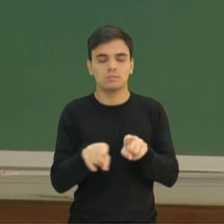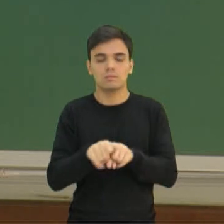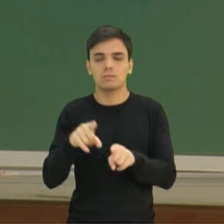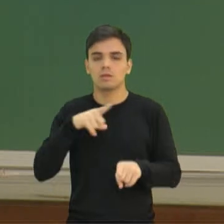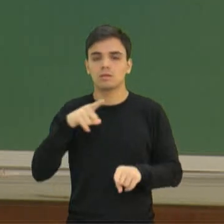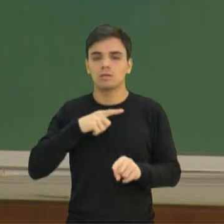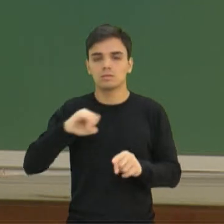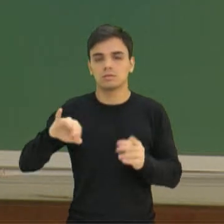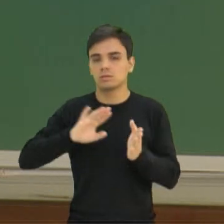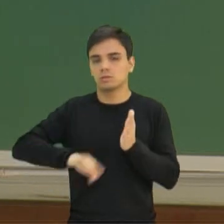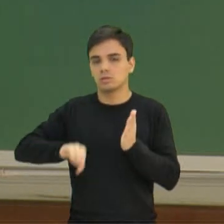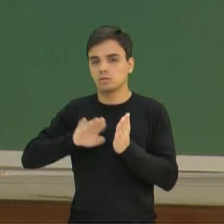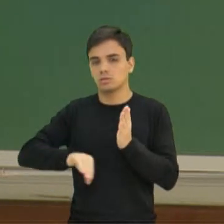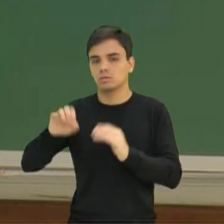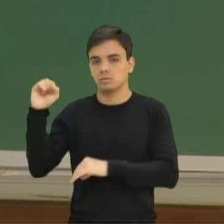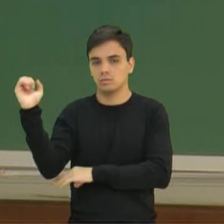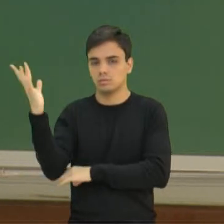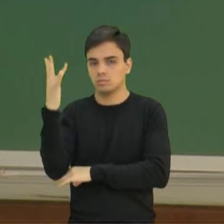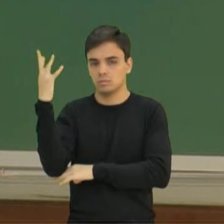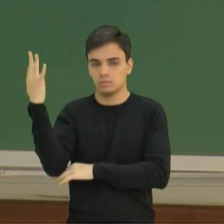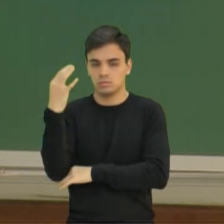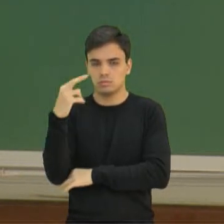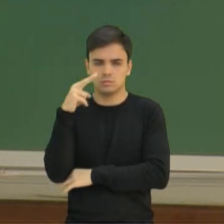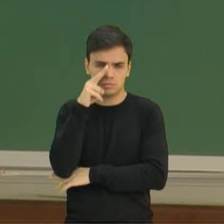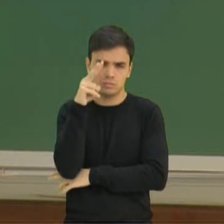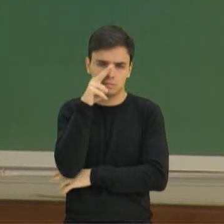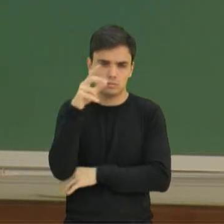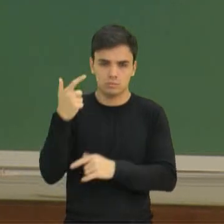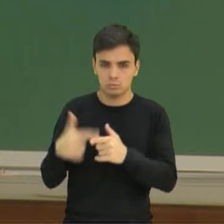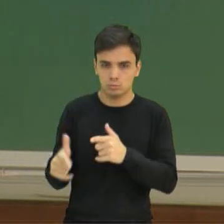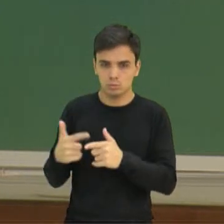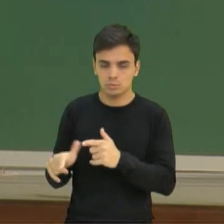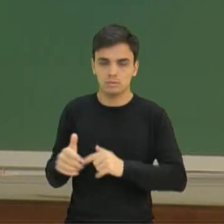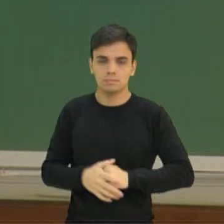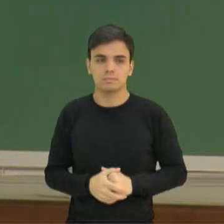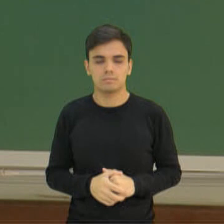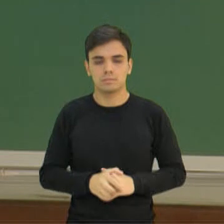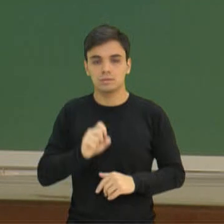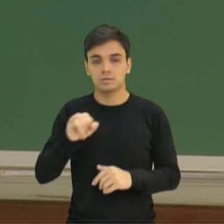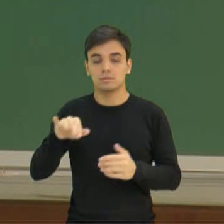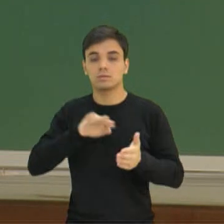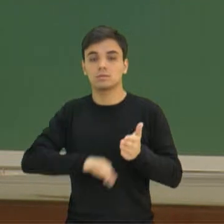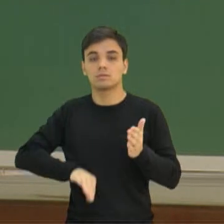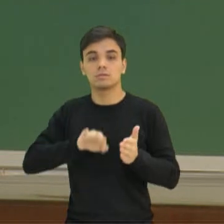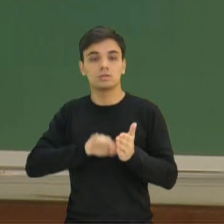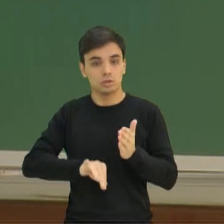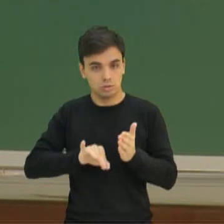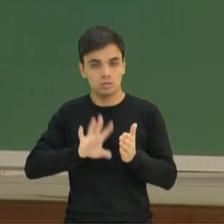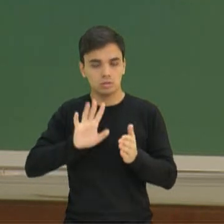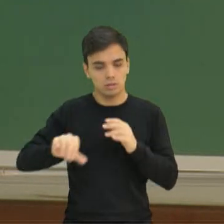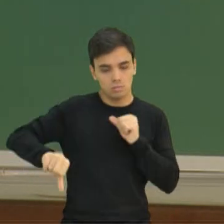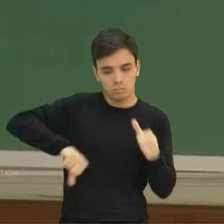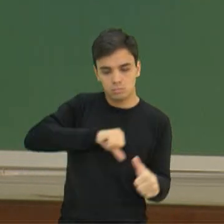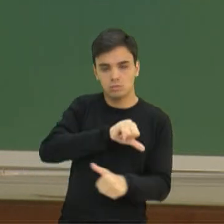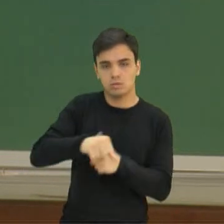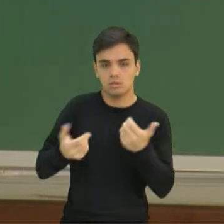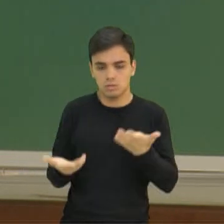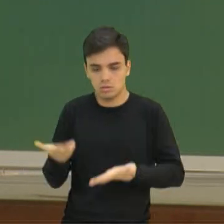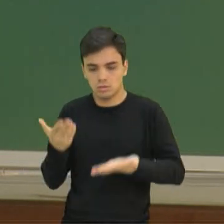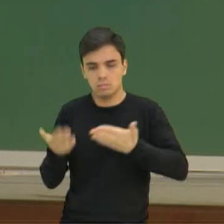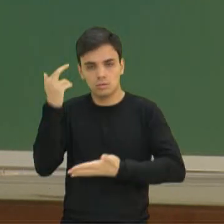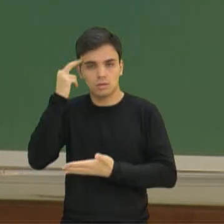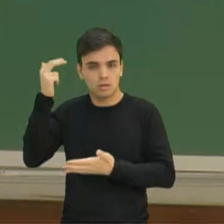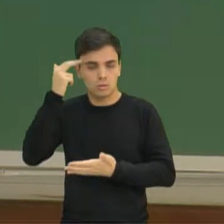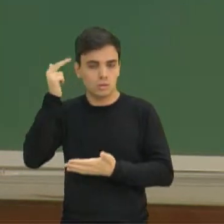quando retira a vegetação, a intensificação desse problema. Então, retirei, já estou modificando o equilíbrio natural,